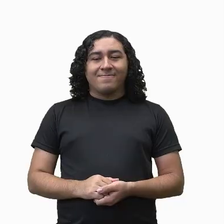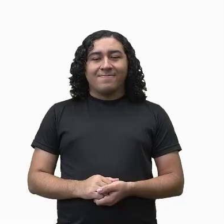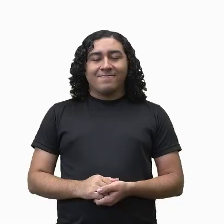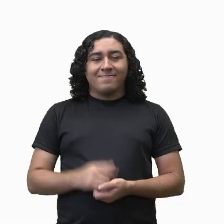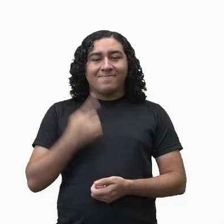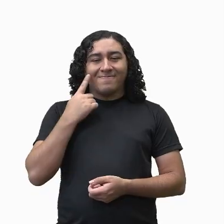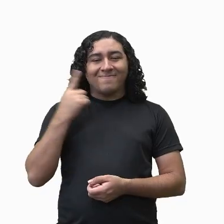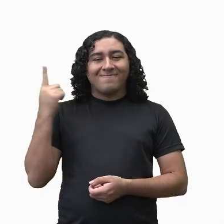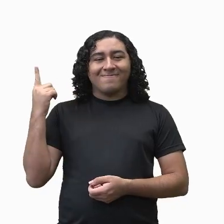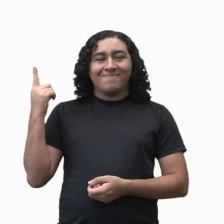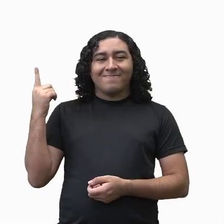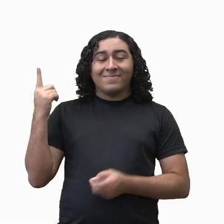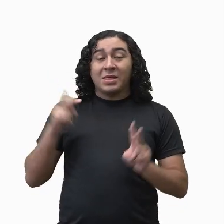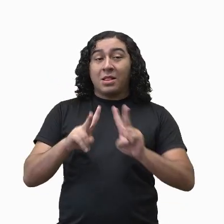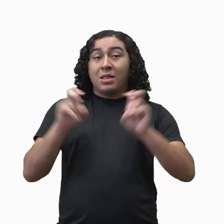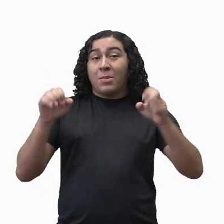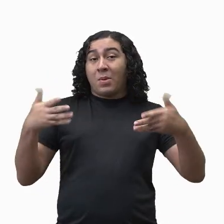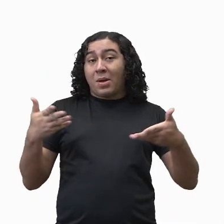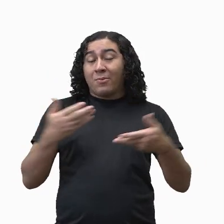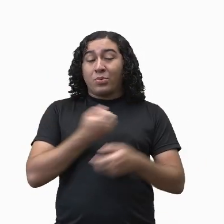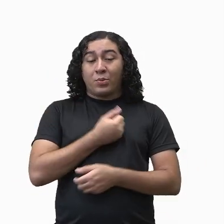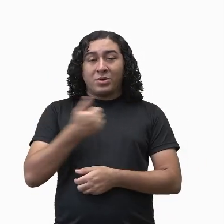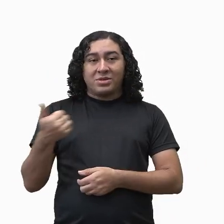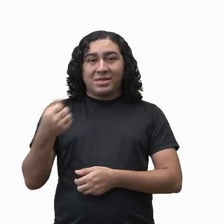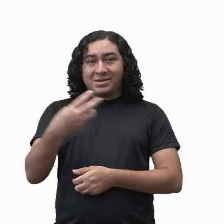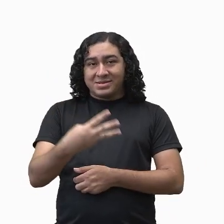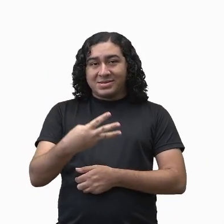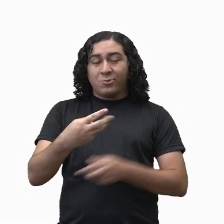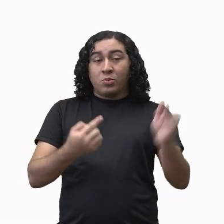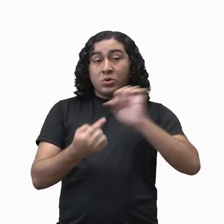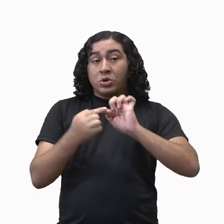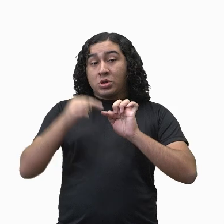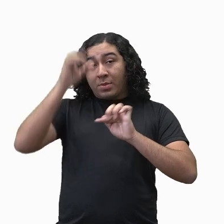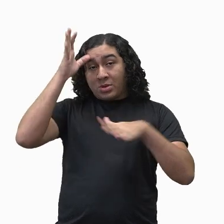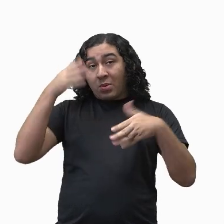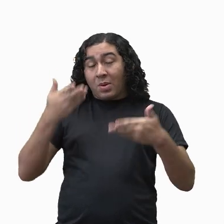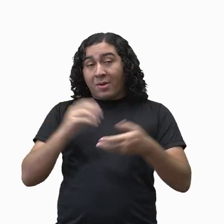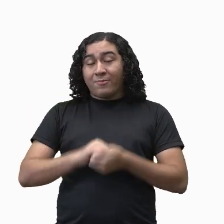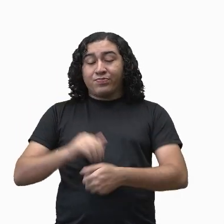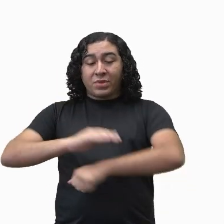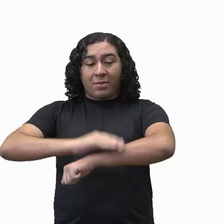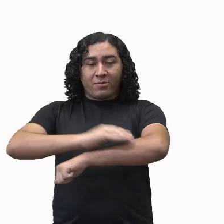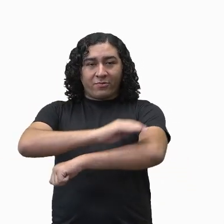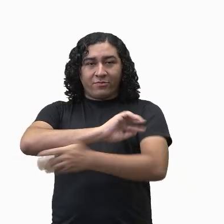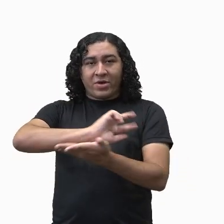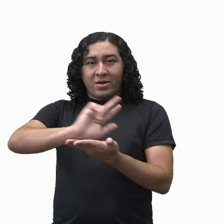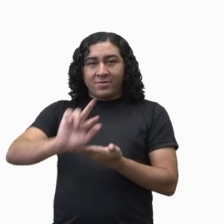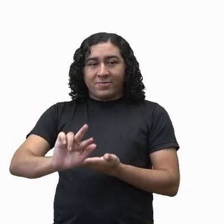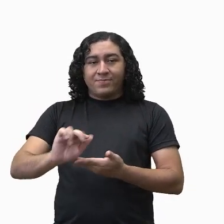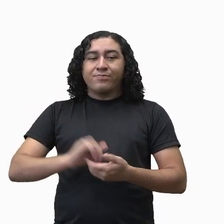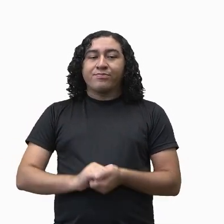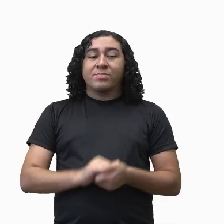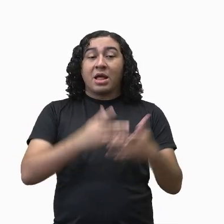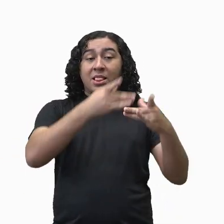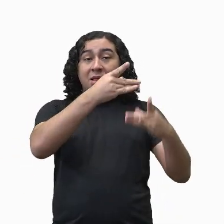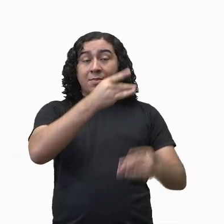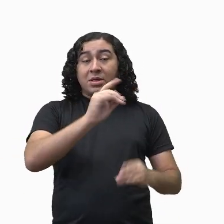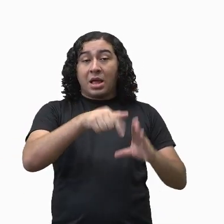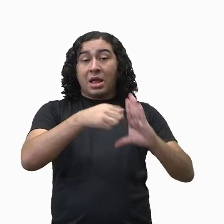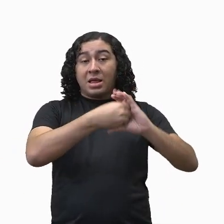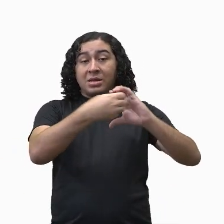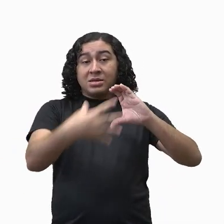A aula de hoje é aula número 13, Objeto de Conhecimento Anfíbios, detalhamento do